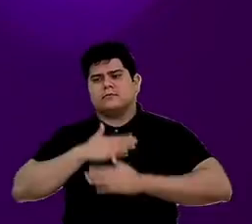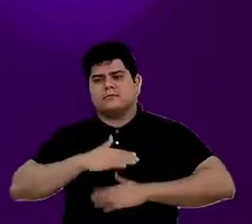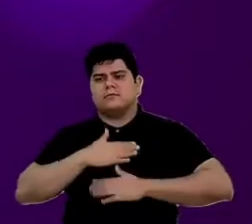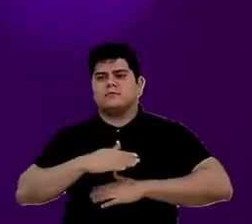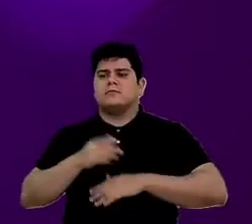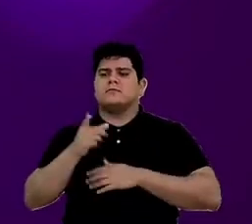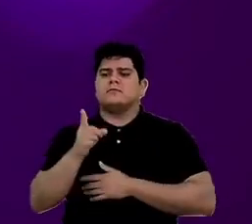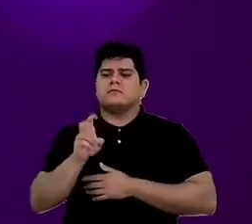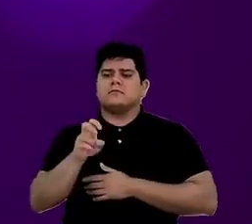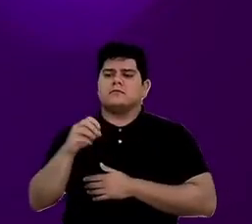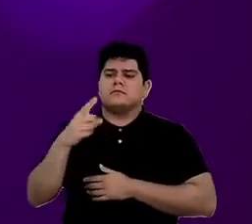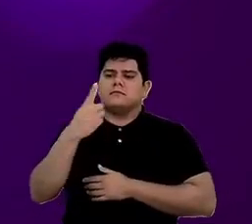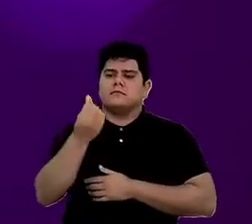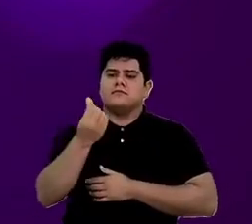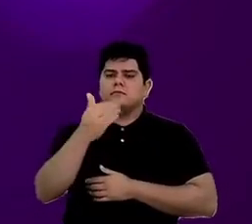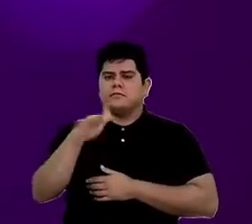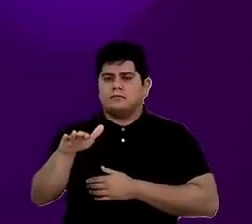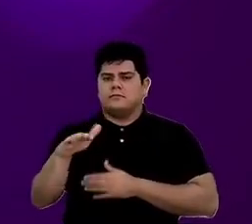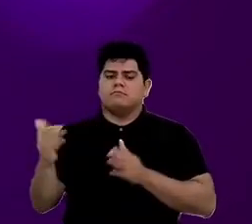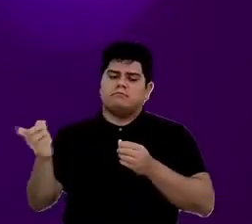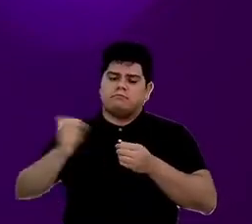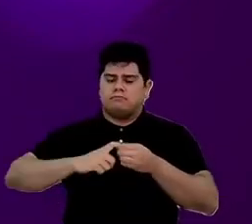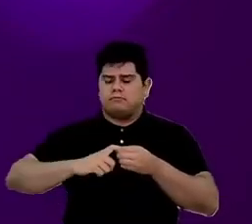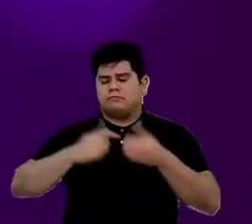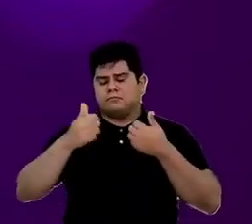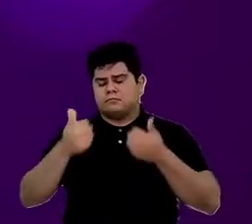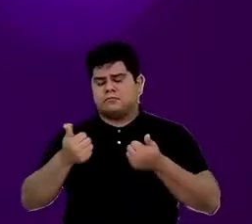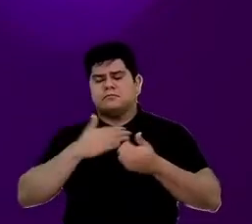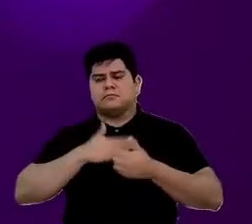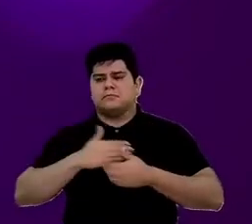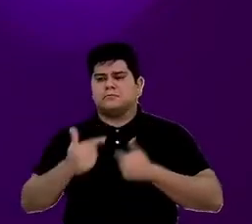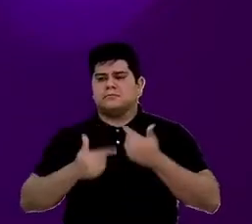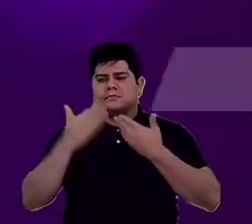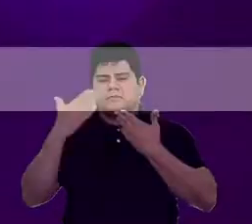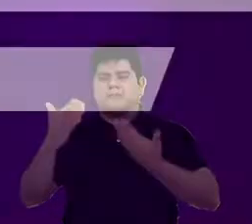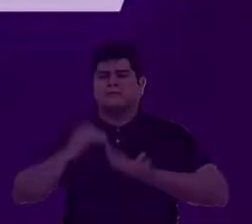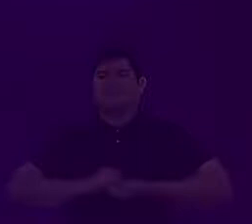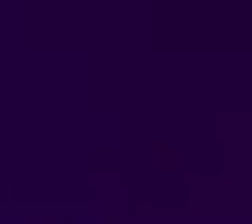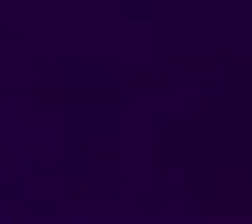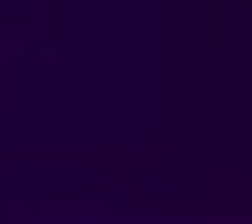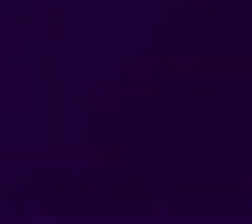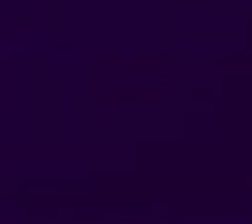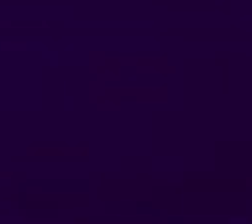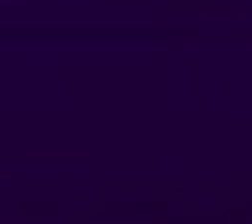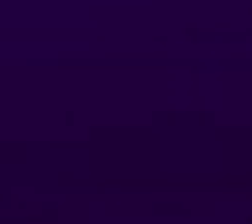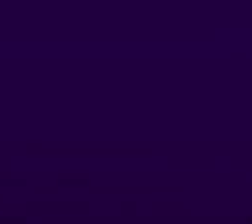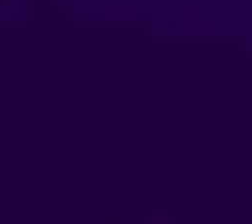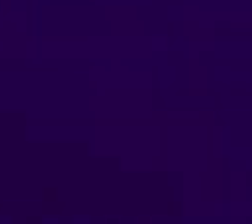intervalo entre 16h15 e 16h30, retornando às atividades. Muito obrigado.